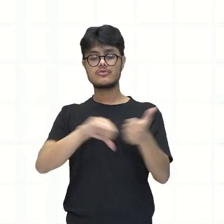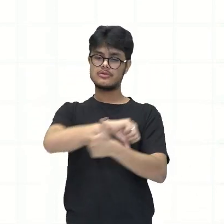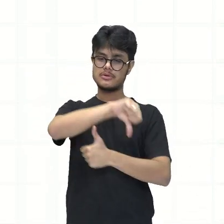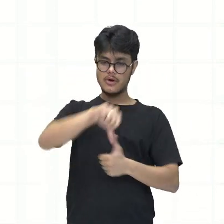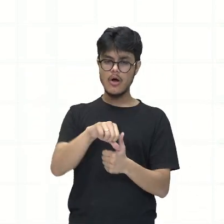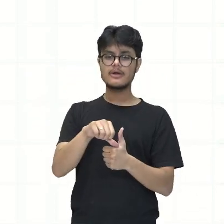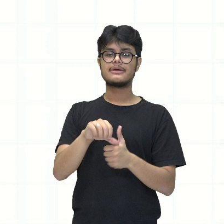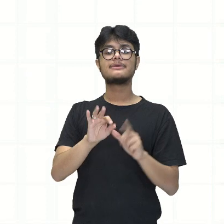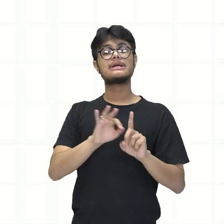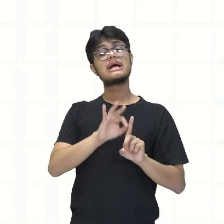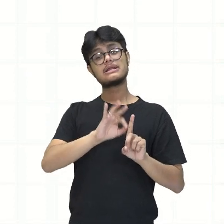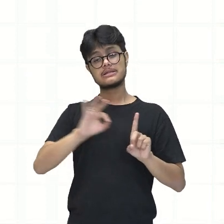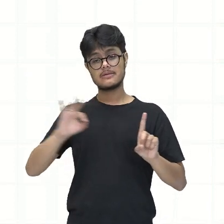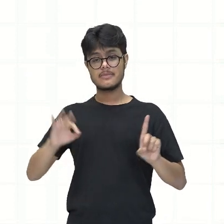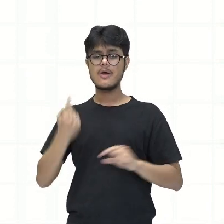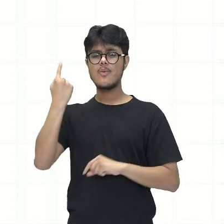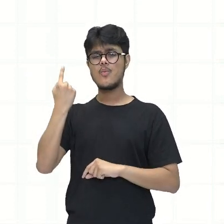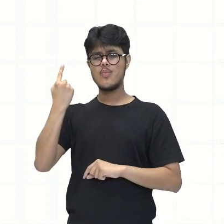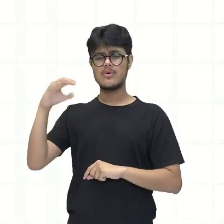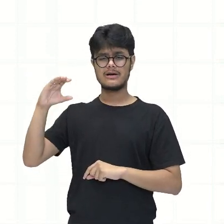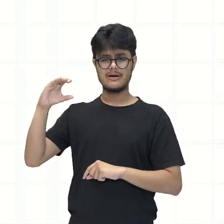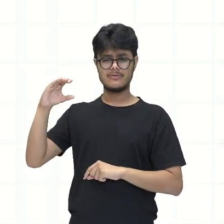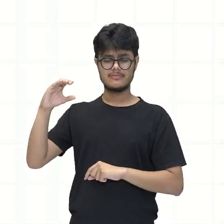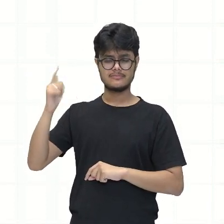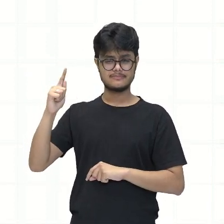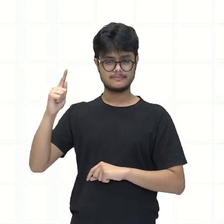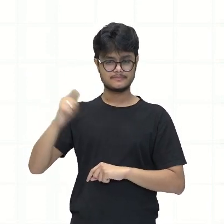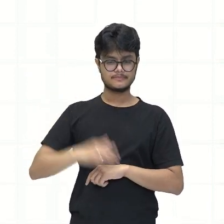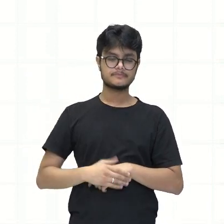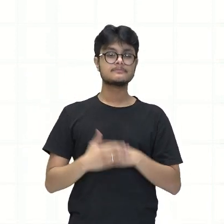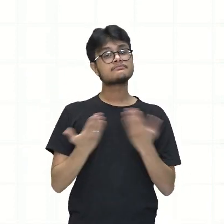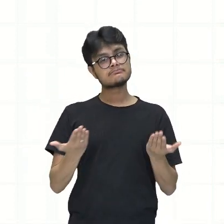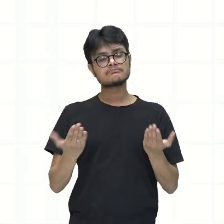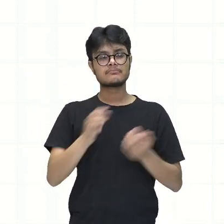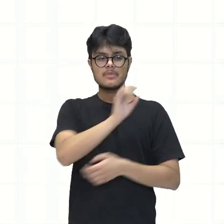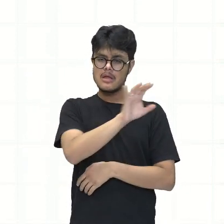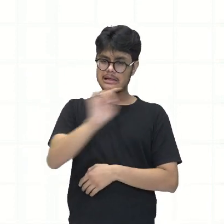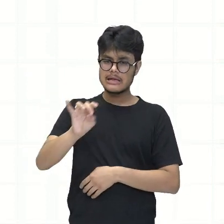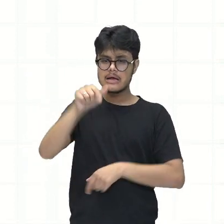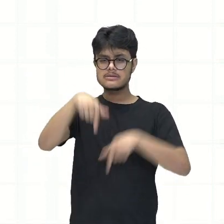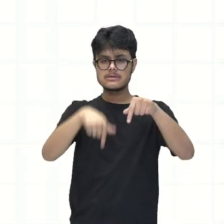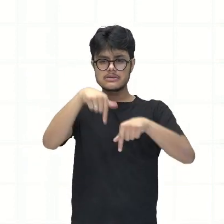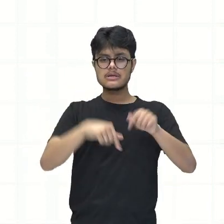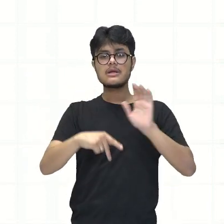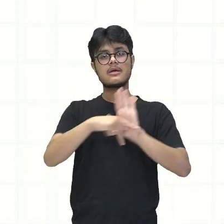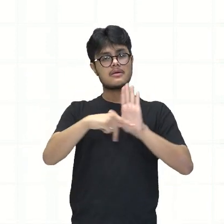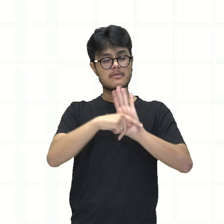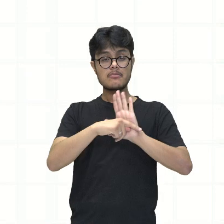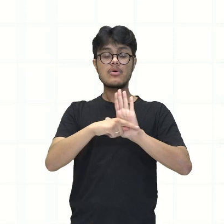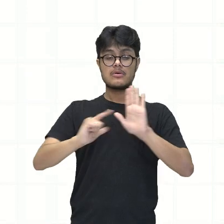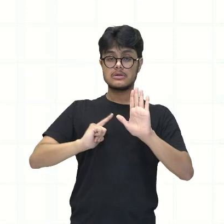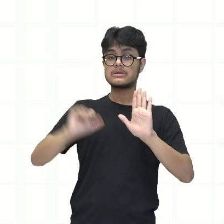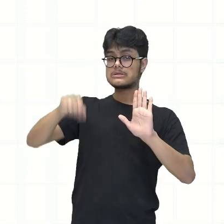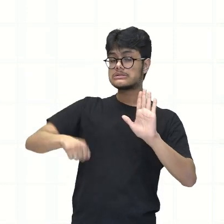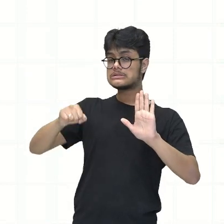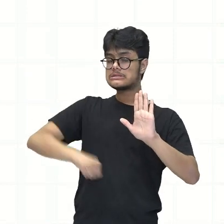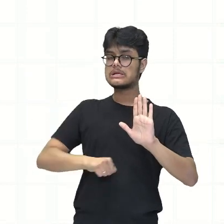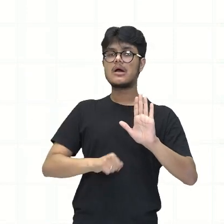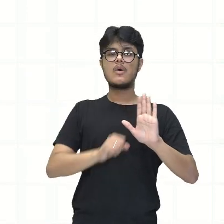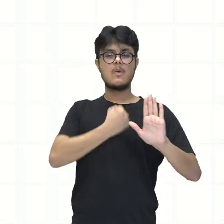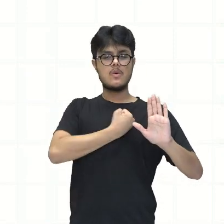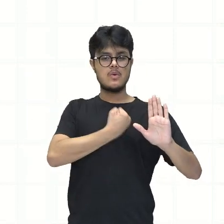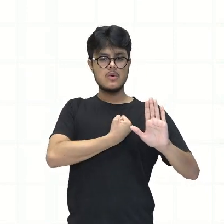sua temperatura em 1 grau Celsius. Então, cada substância possui um determinado valor de calor específico, que é